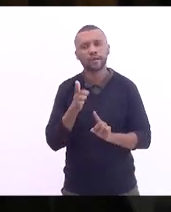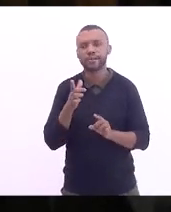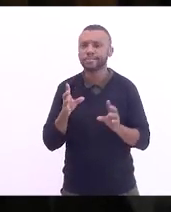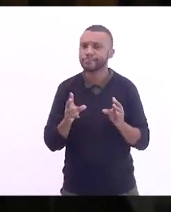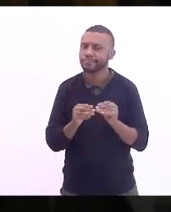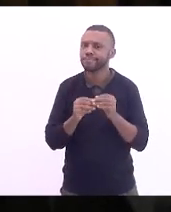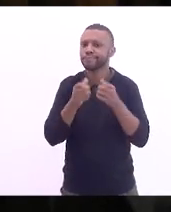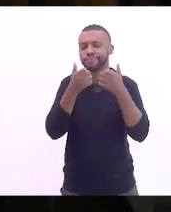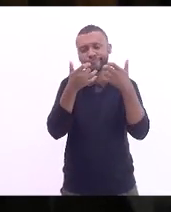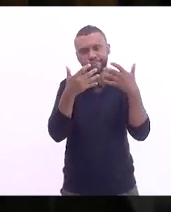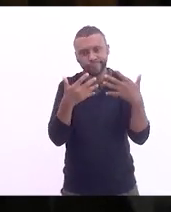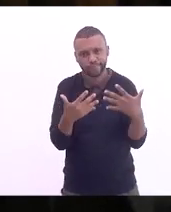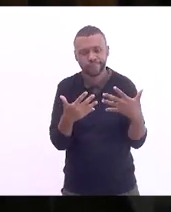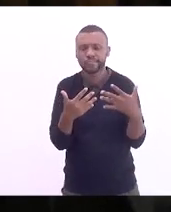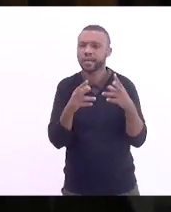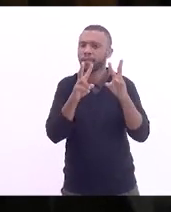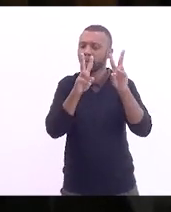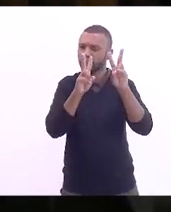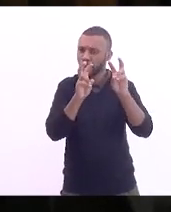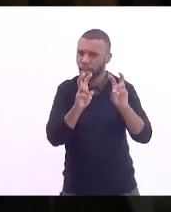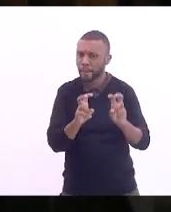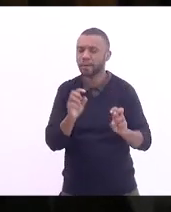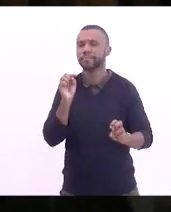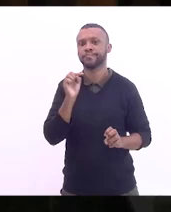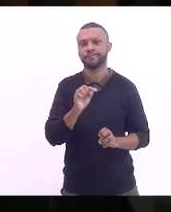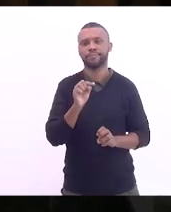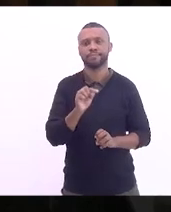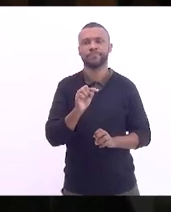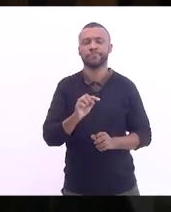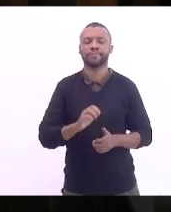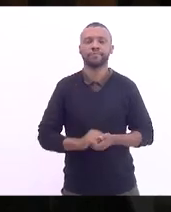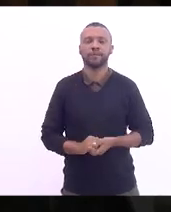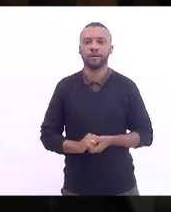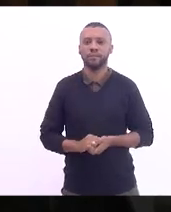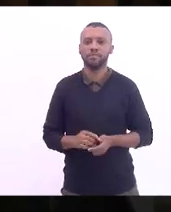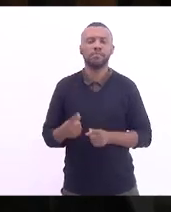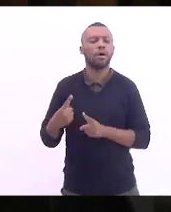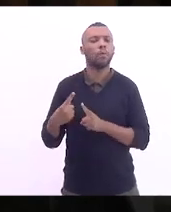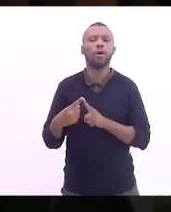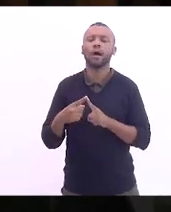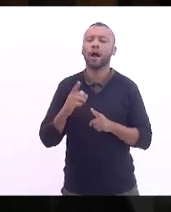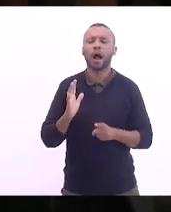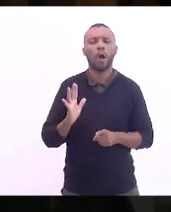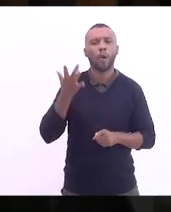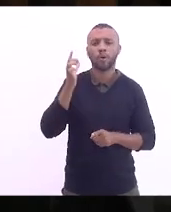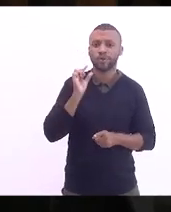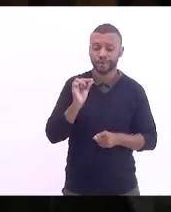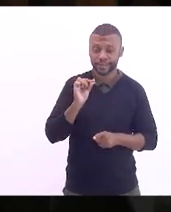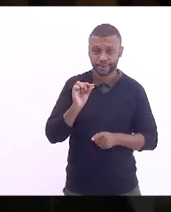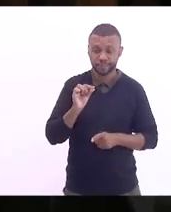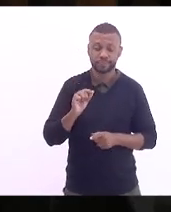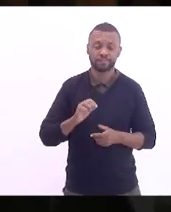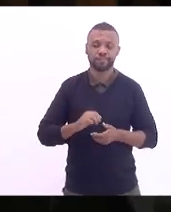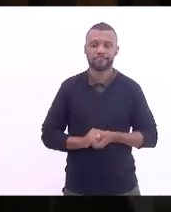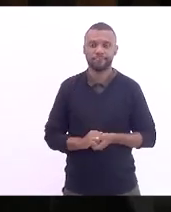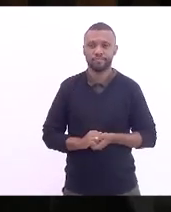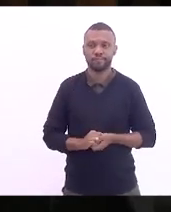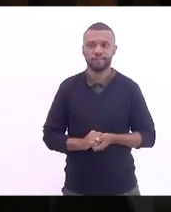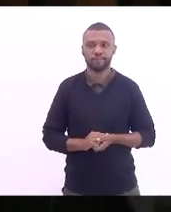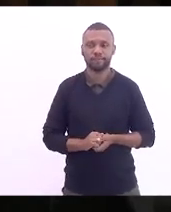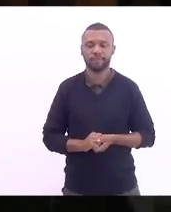ressalvar essa questão porque nós estamos